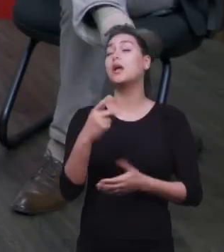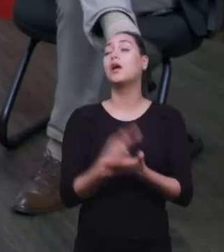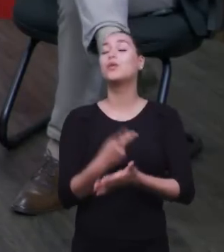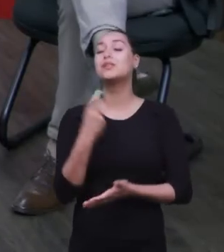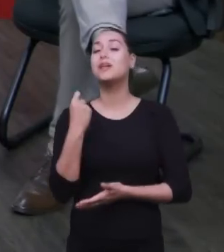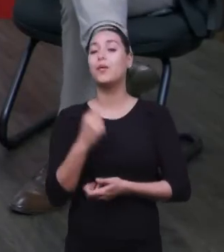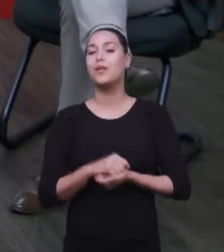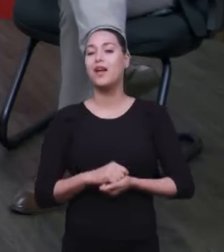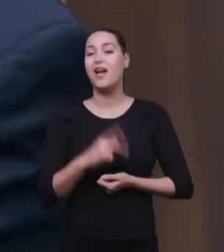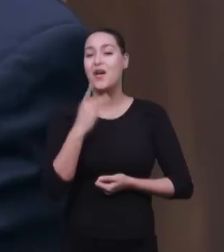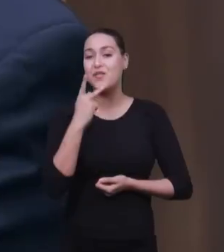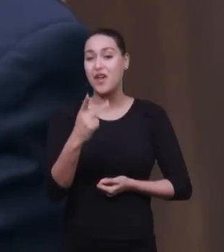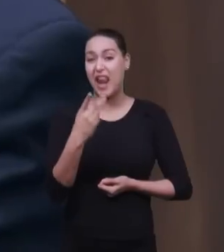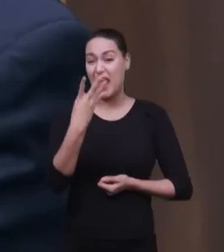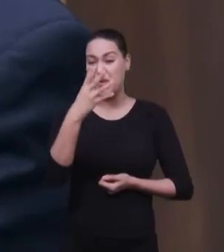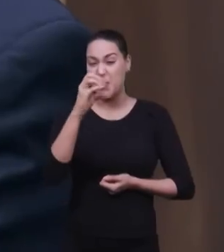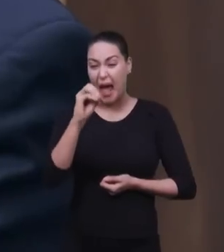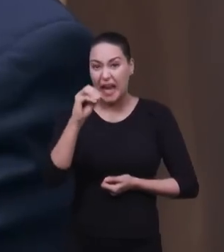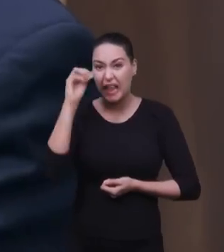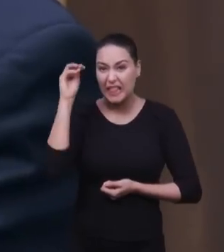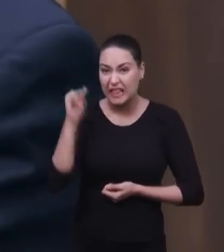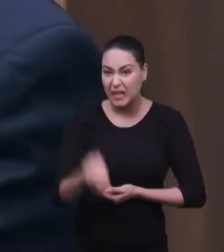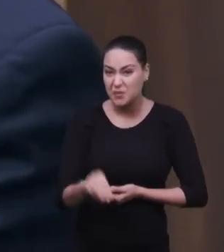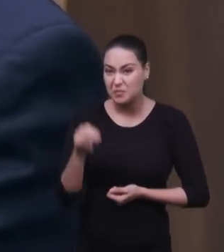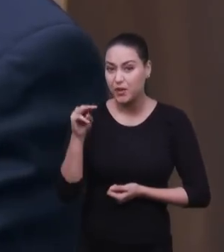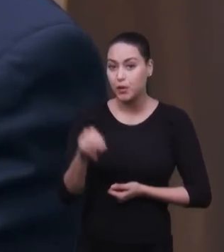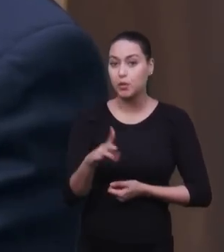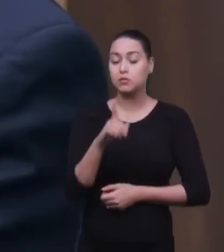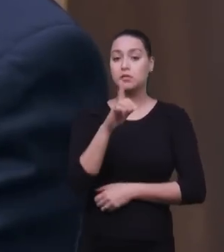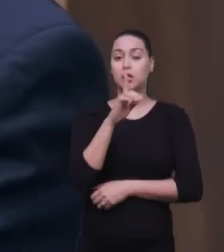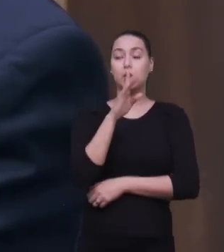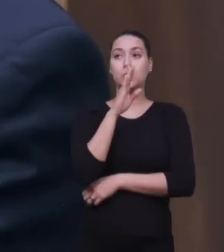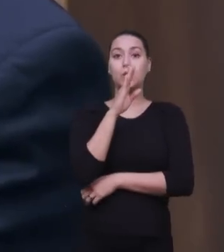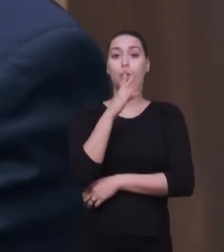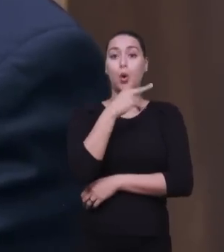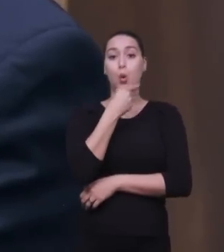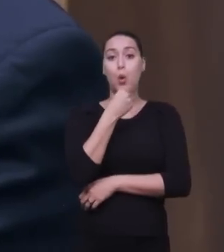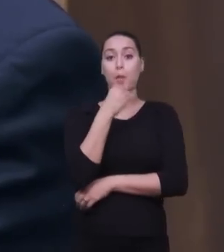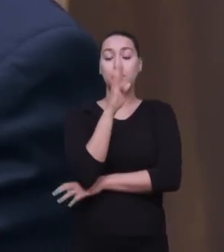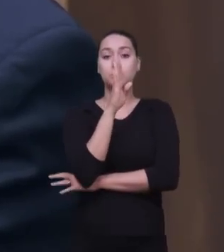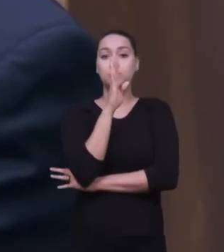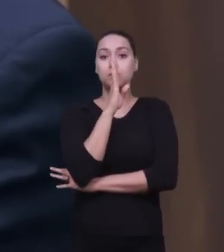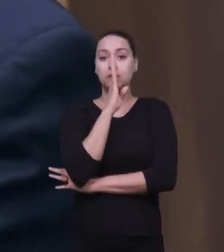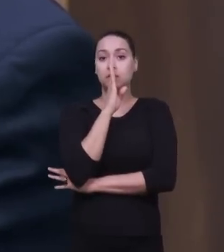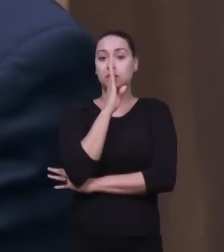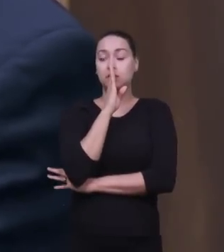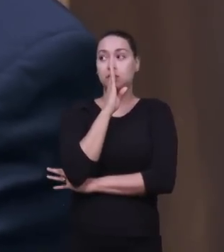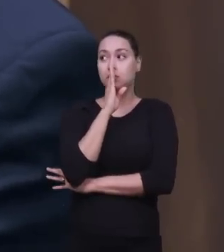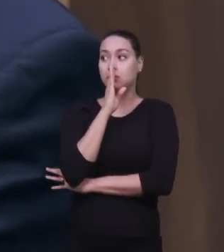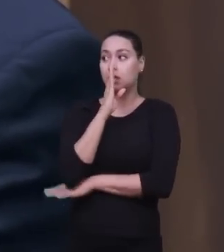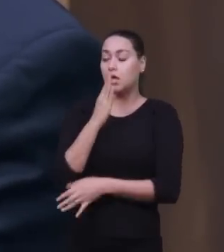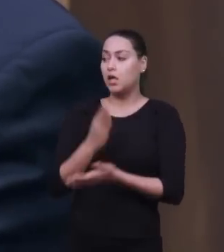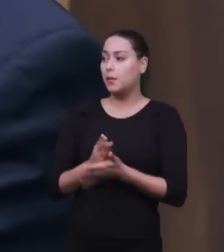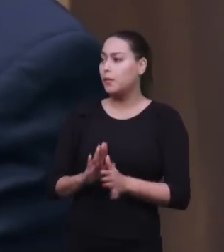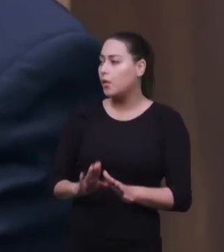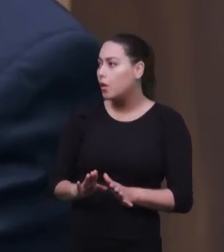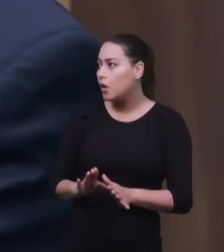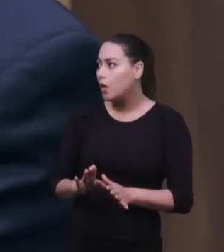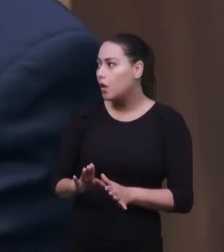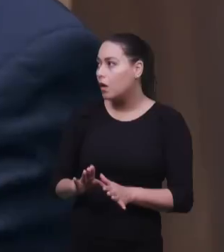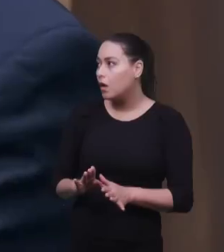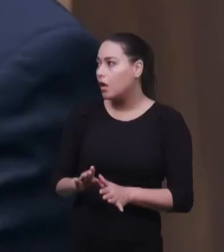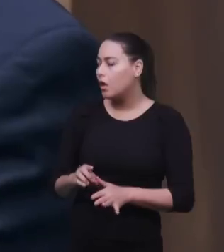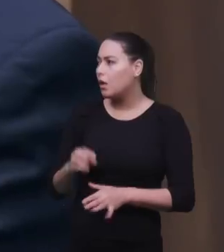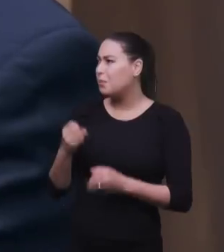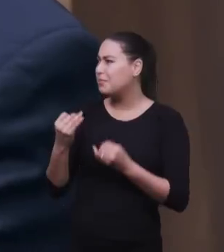hora ali. Sabe o que aconteceu? Eu falei 40 minutos e ele ficou calado. Quando eu terminei de falar, ele virou para mim e falou assim, rapaz, me